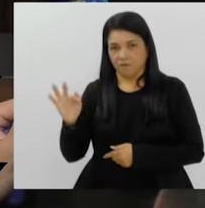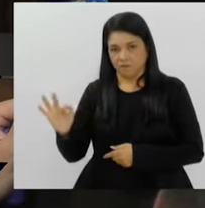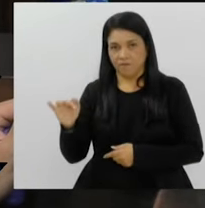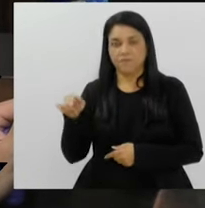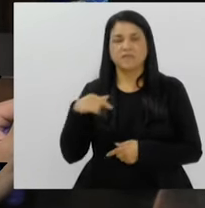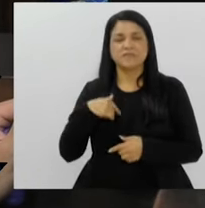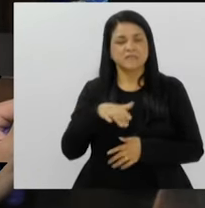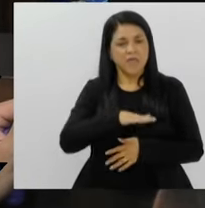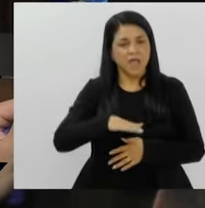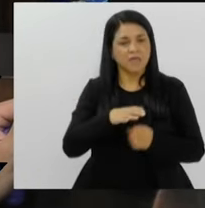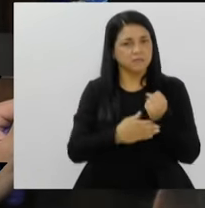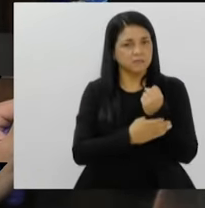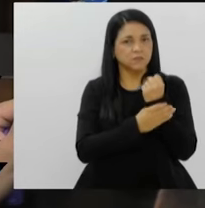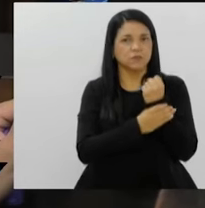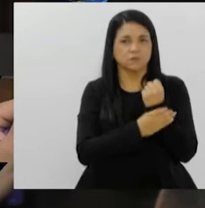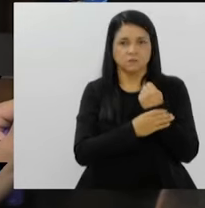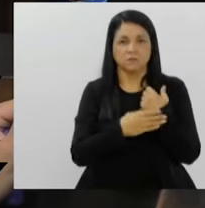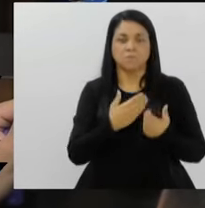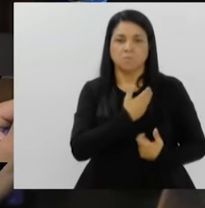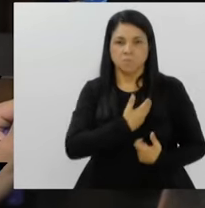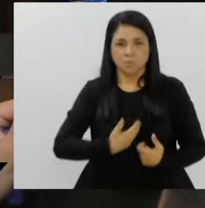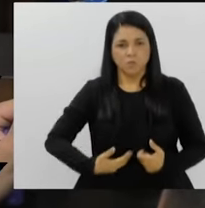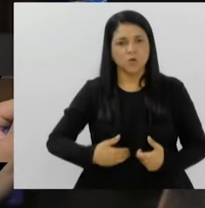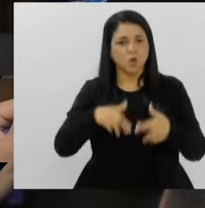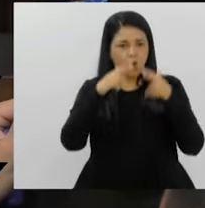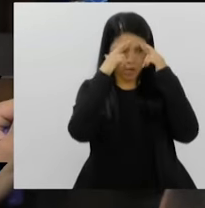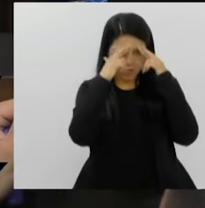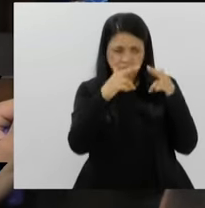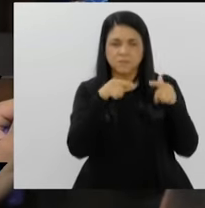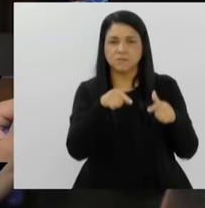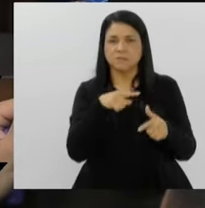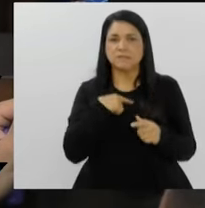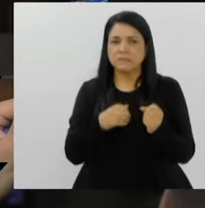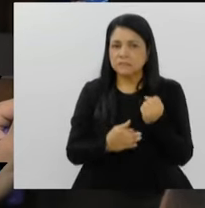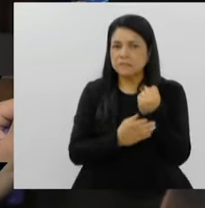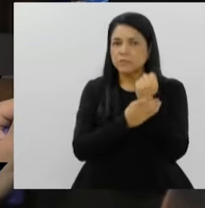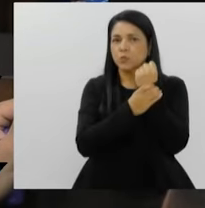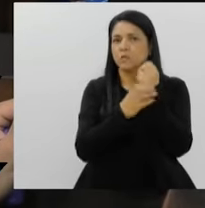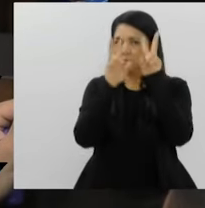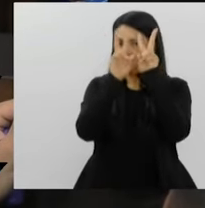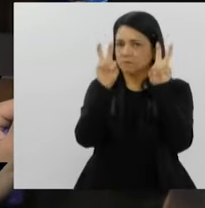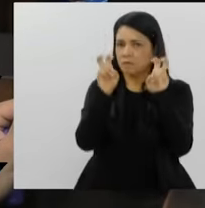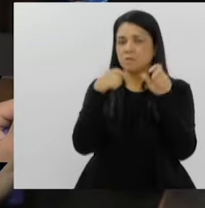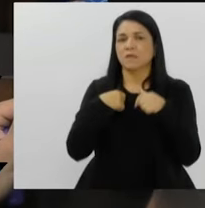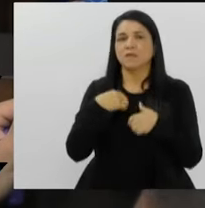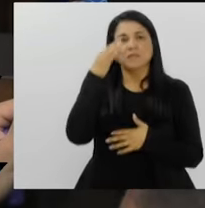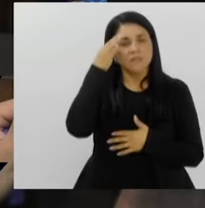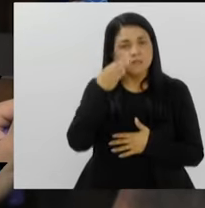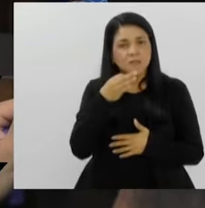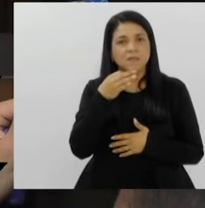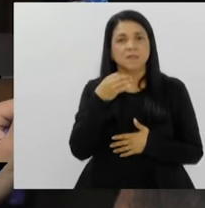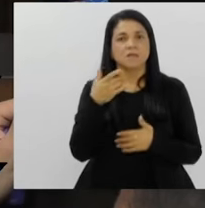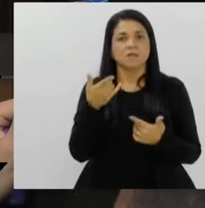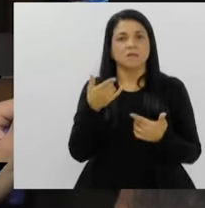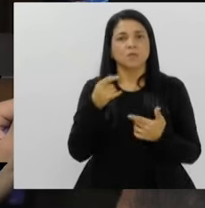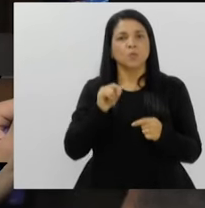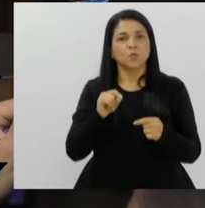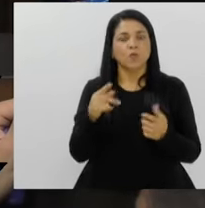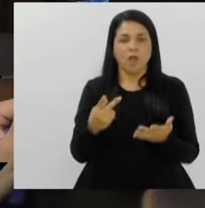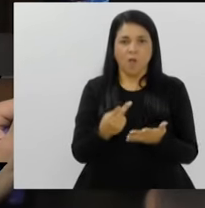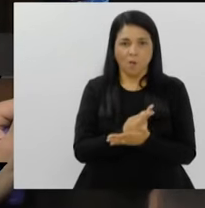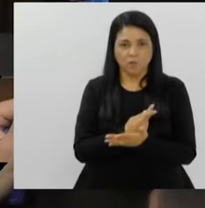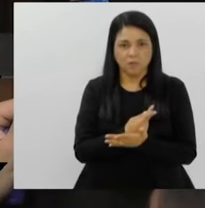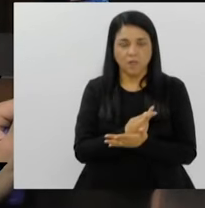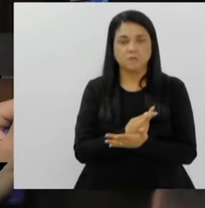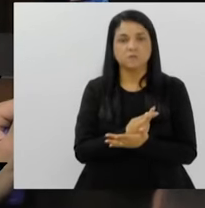pública, sabe que eu lhe respeito, porque é um assunto, falar de segurança, por mais que a gente tente entender ou se calçar no entorno da gente, daqueles